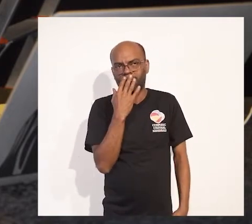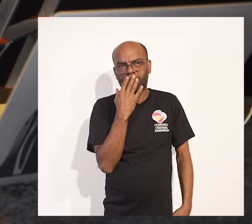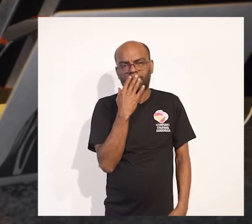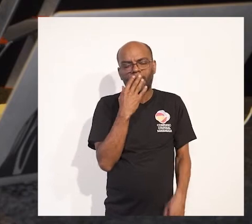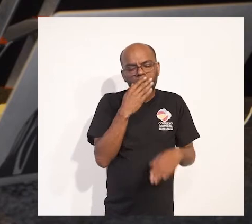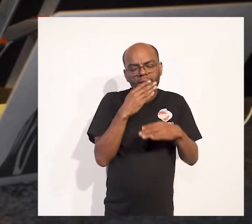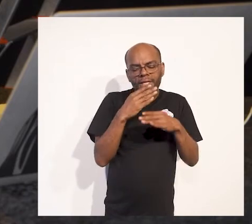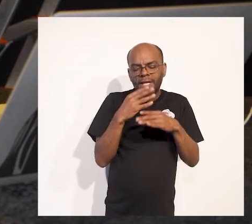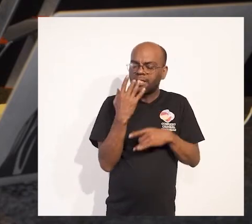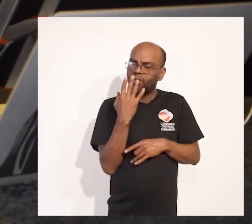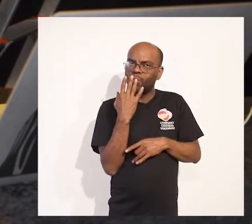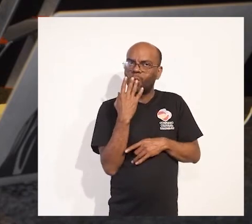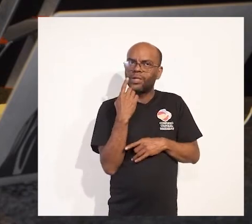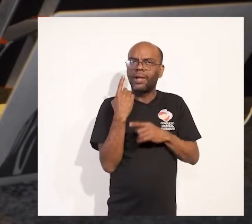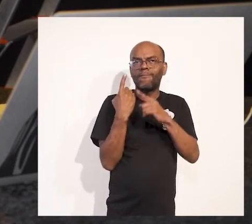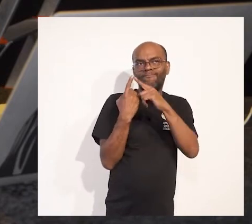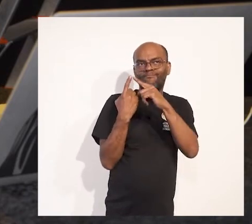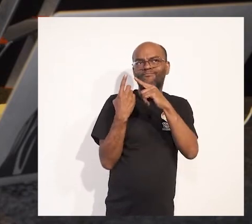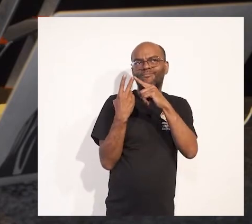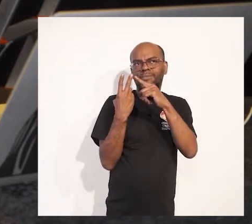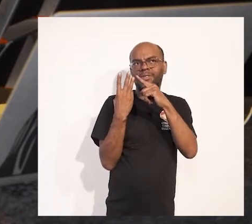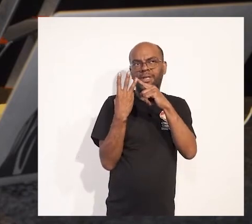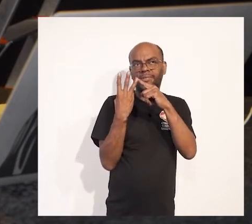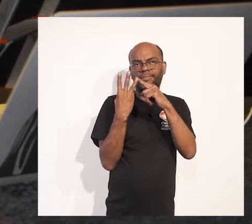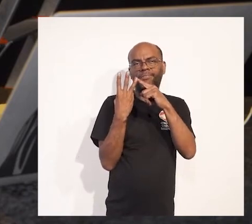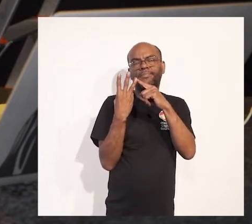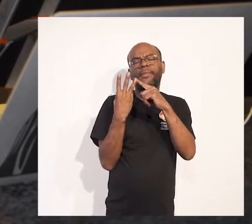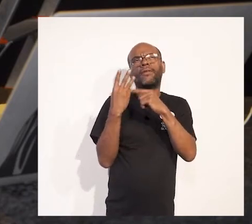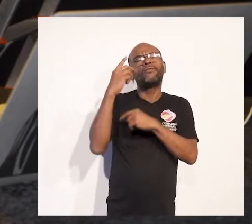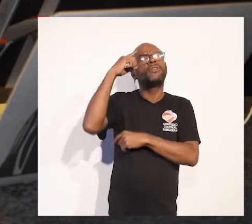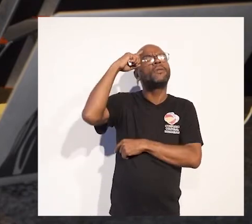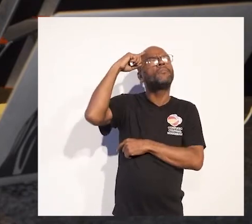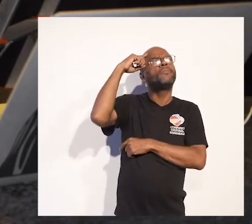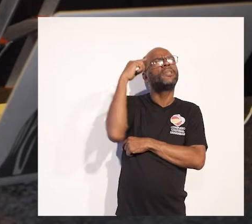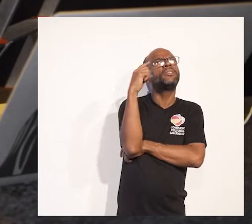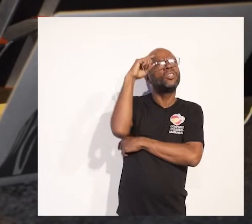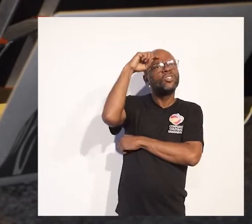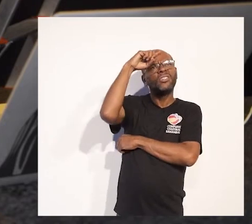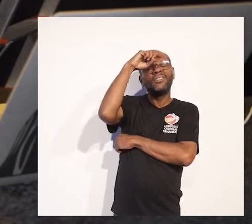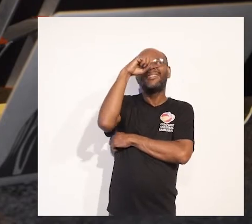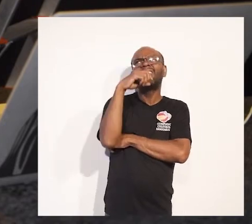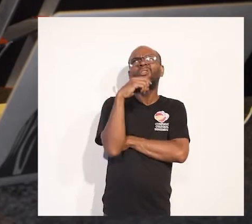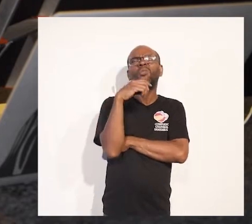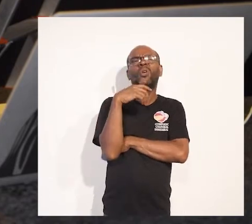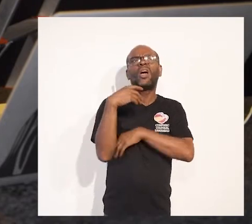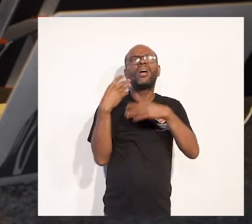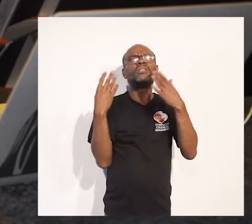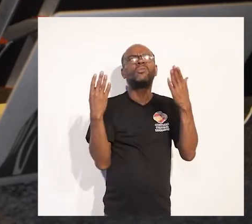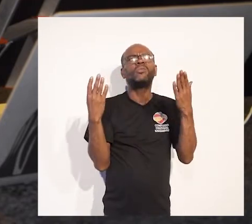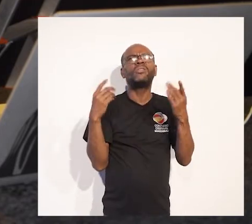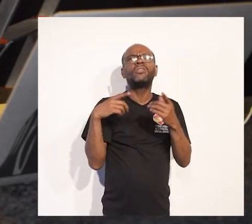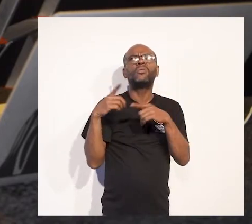as primárias delas, são essas três. Aí você pensa, poxa, é difícil, então quer dizer que as outras